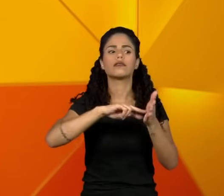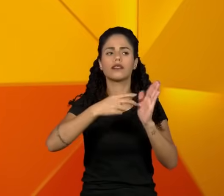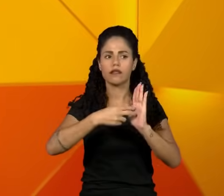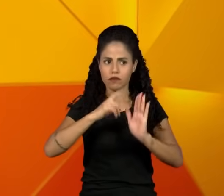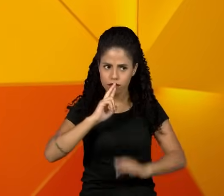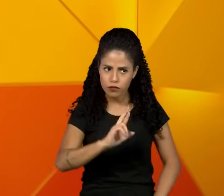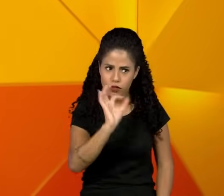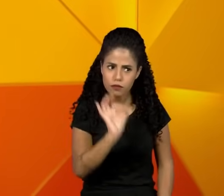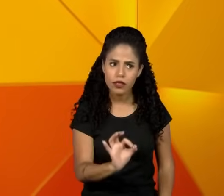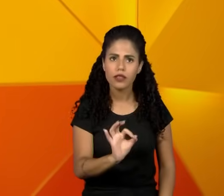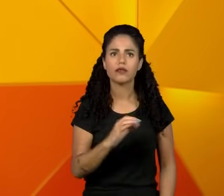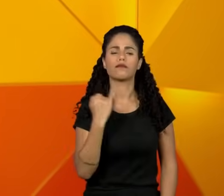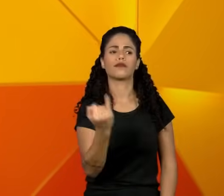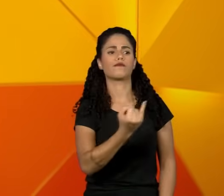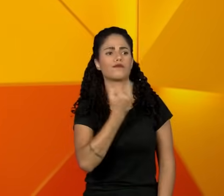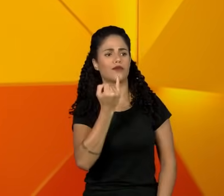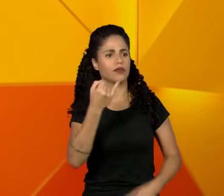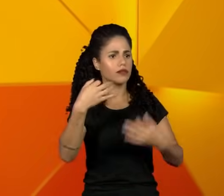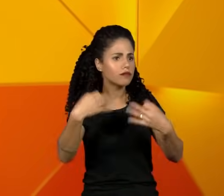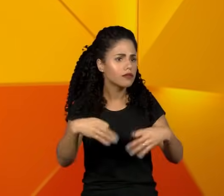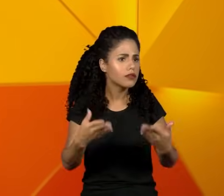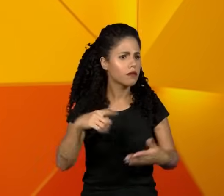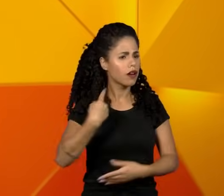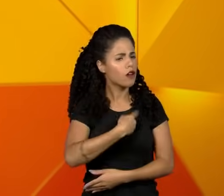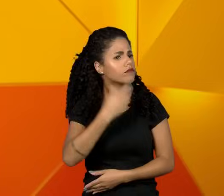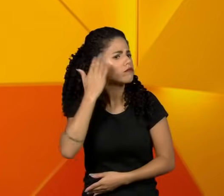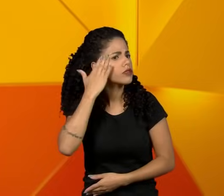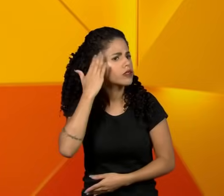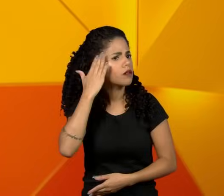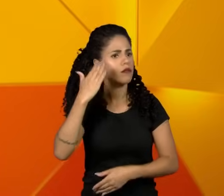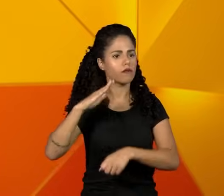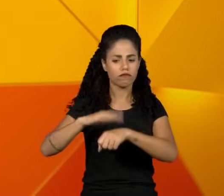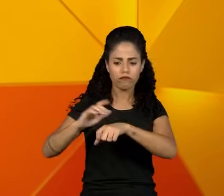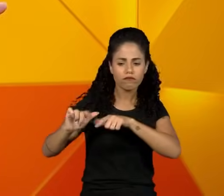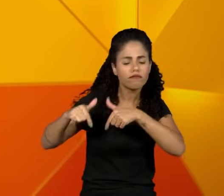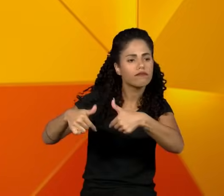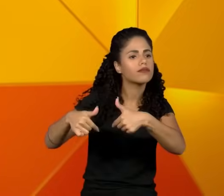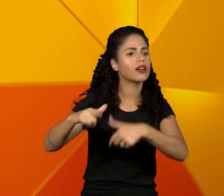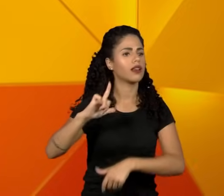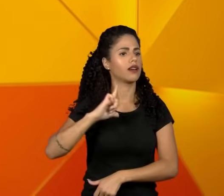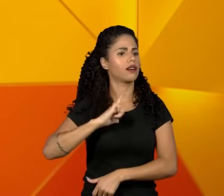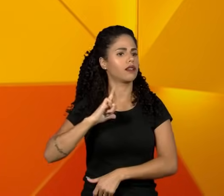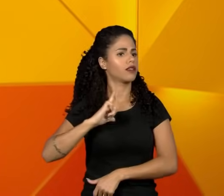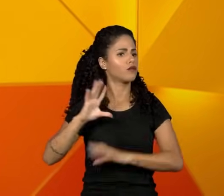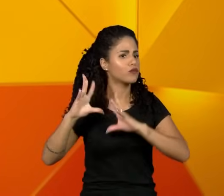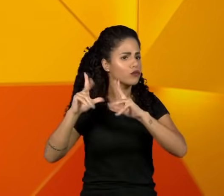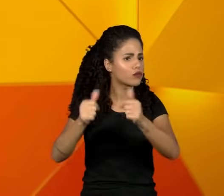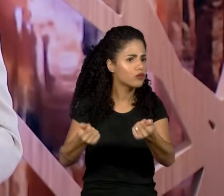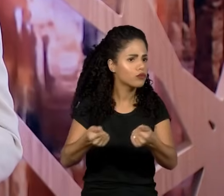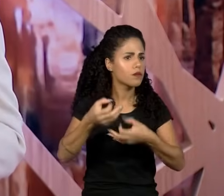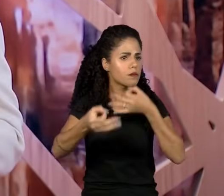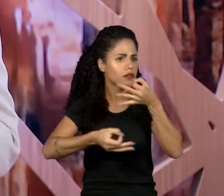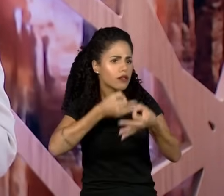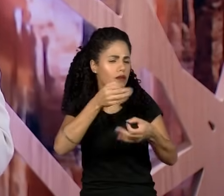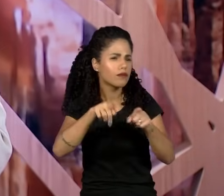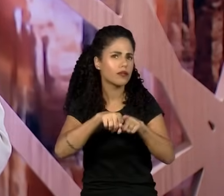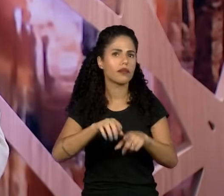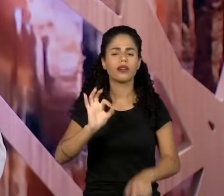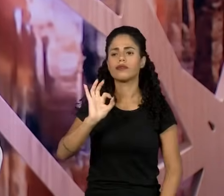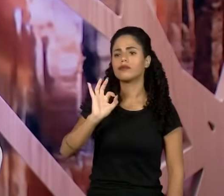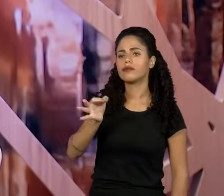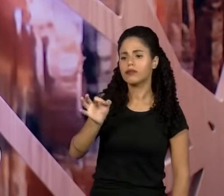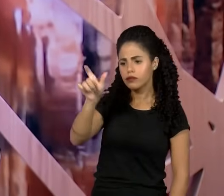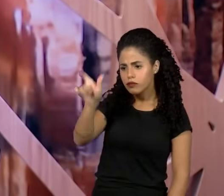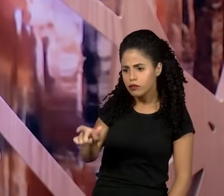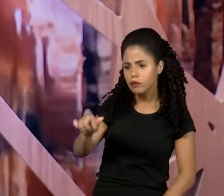tem uma importância vital para que a gente desenvolva qualquer política, para que a gente desenvolva qualquer fala, né? E até mesmo a perspectiva de quem faz, né? A